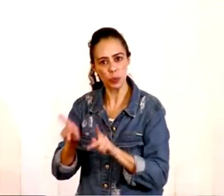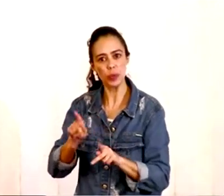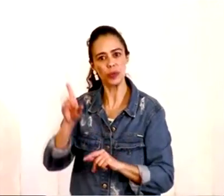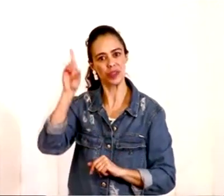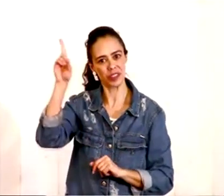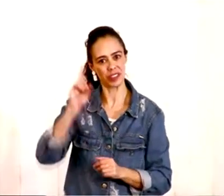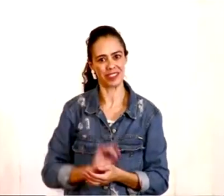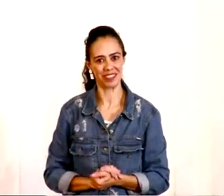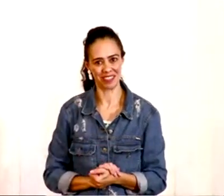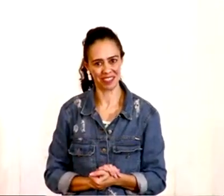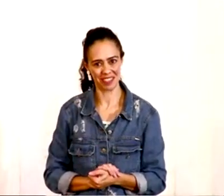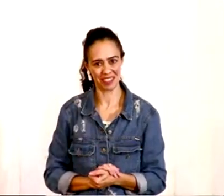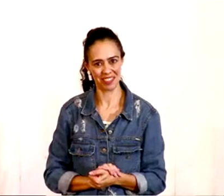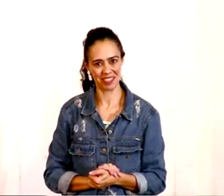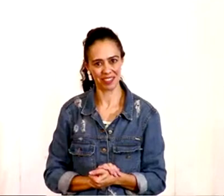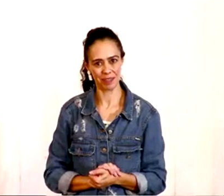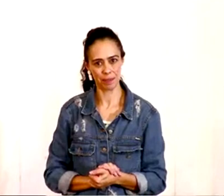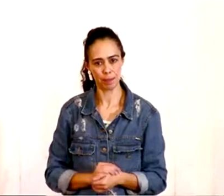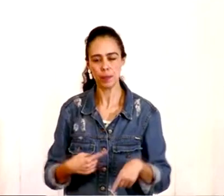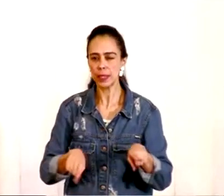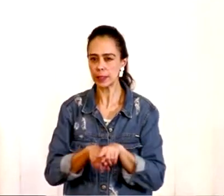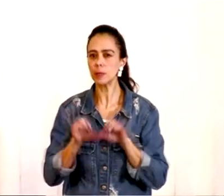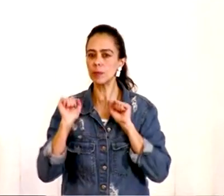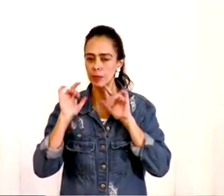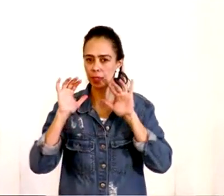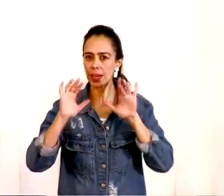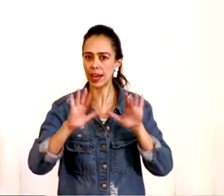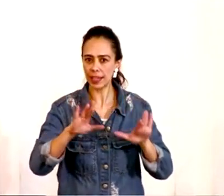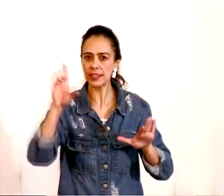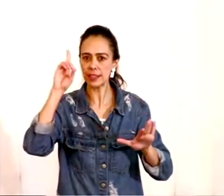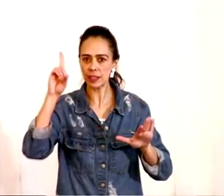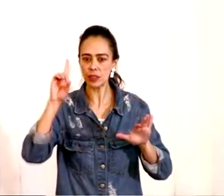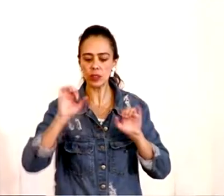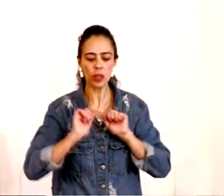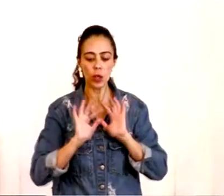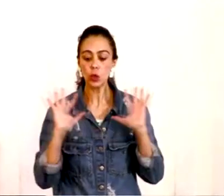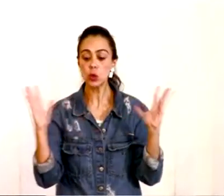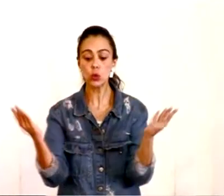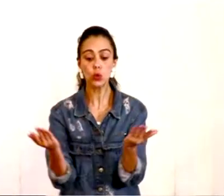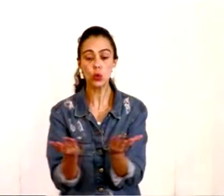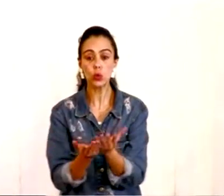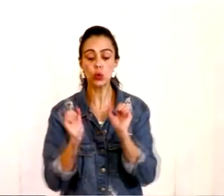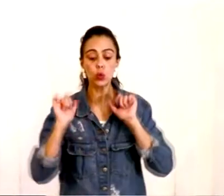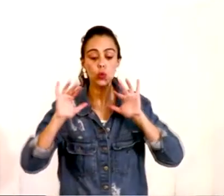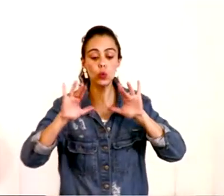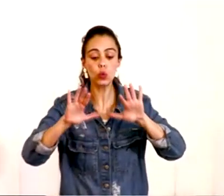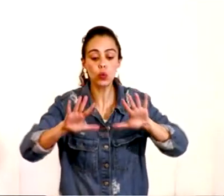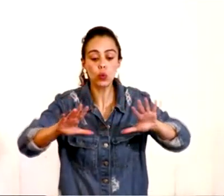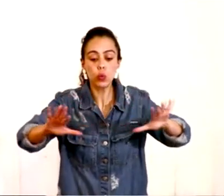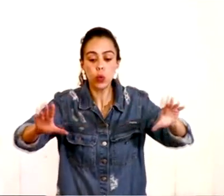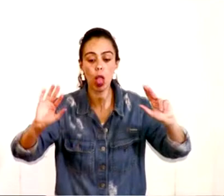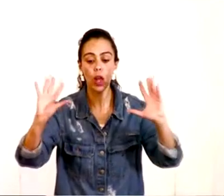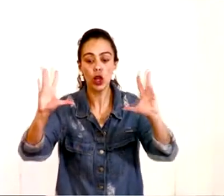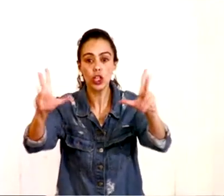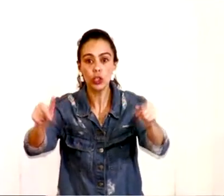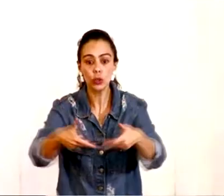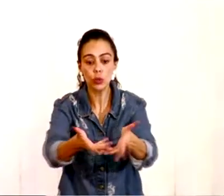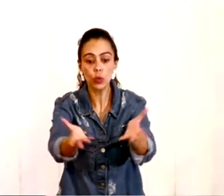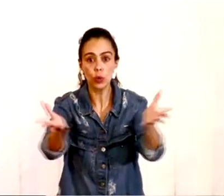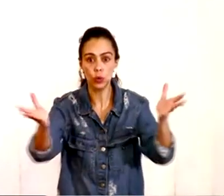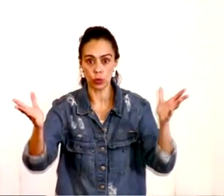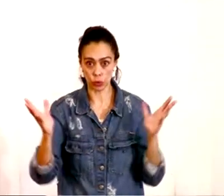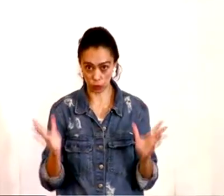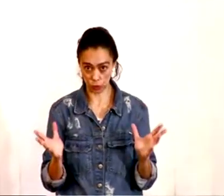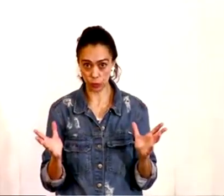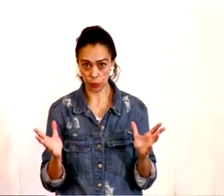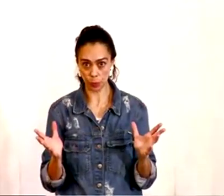de Deus derramar essa graça comum, Moisés vai trazer aqui o relato de como o pecado, ele aprofunda